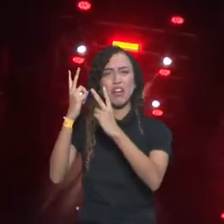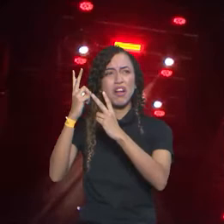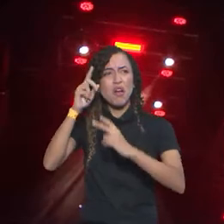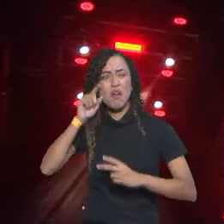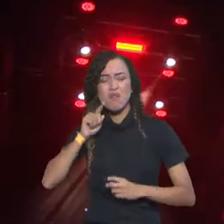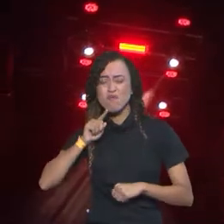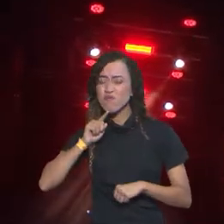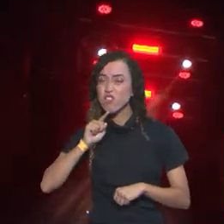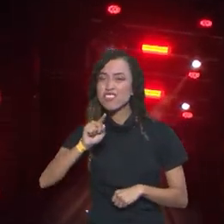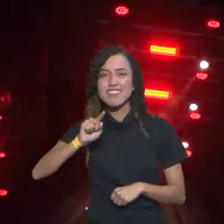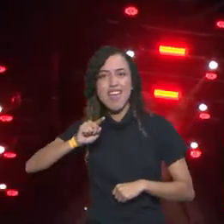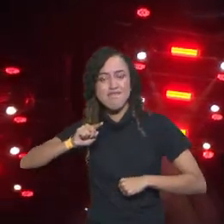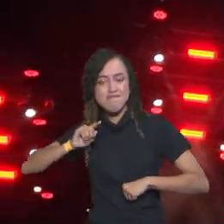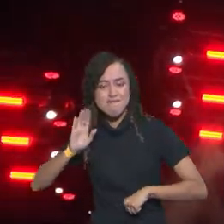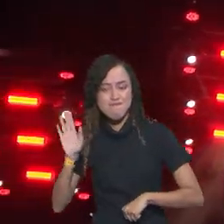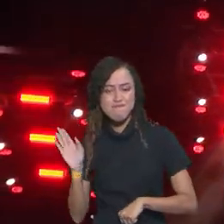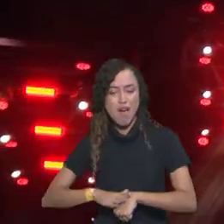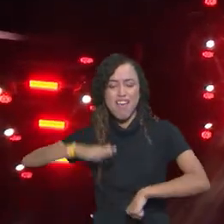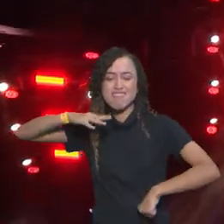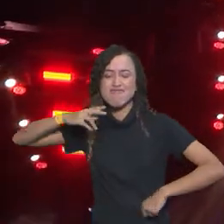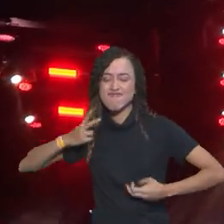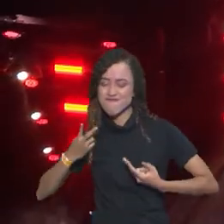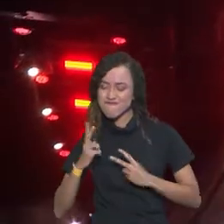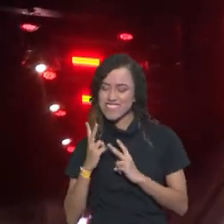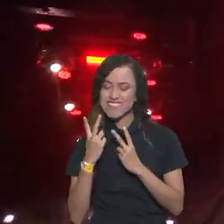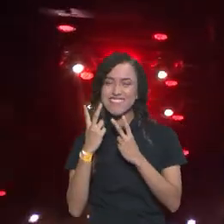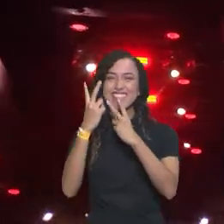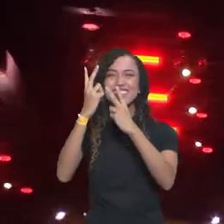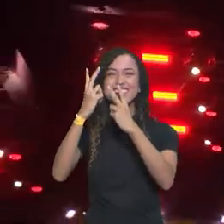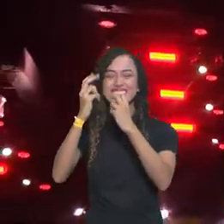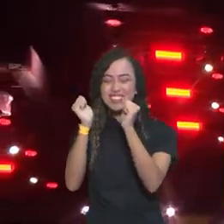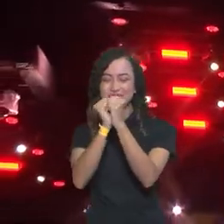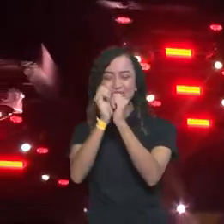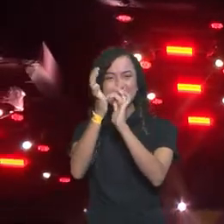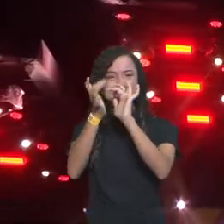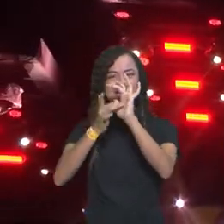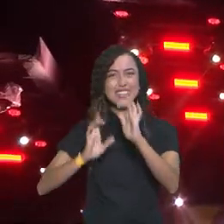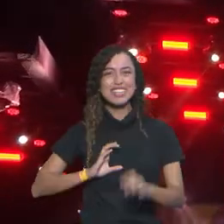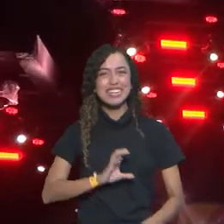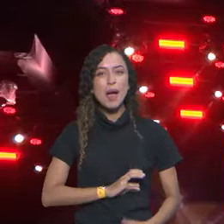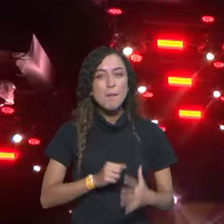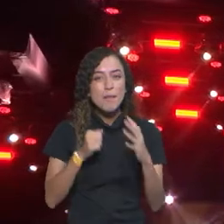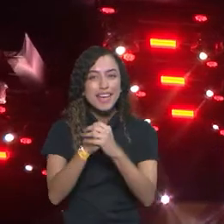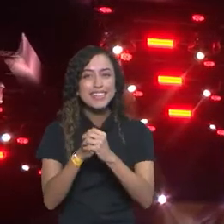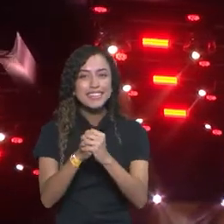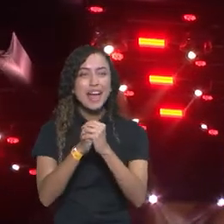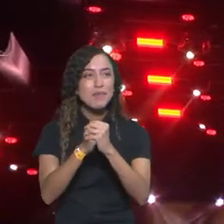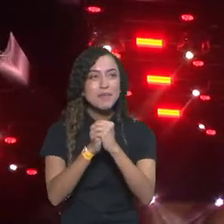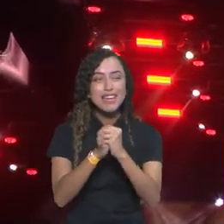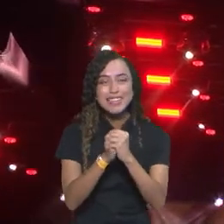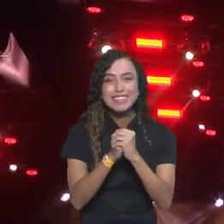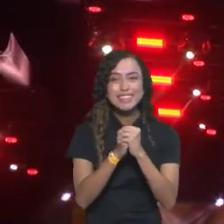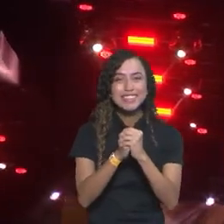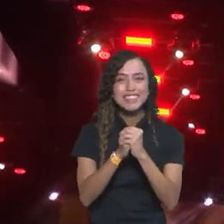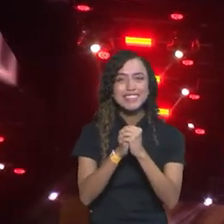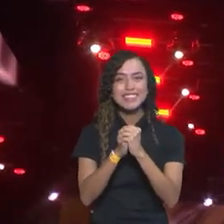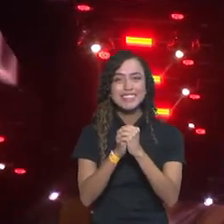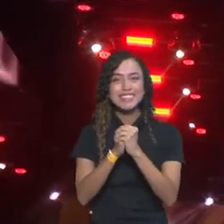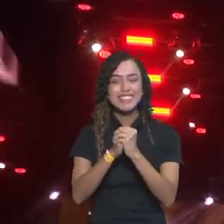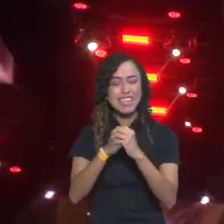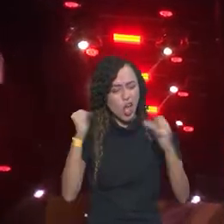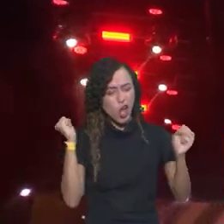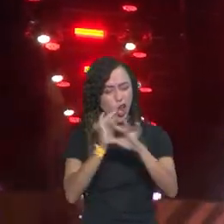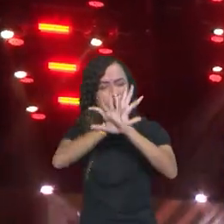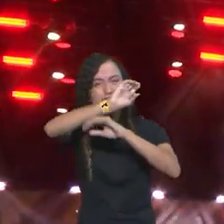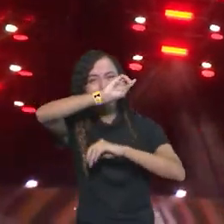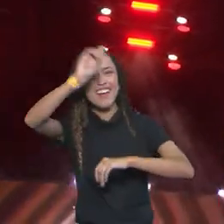é mais que vencedor em Cristo Jesus amém amém quantos